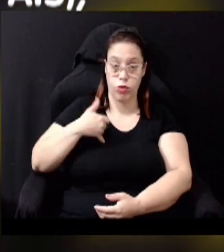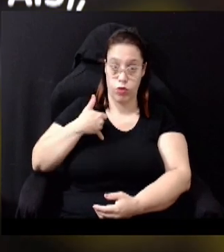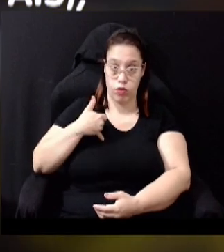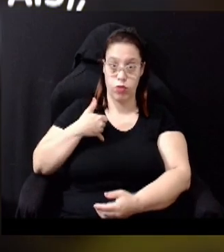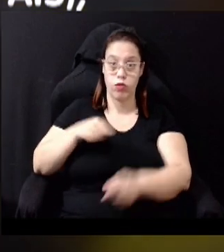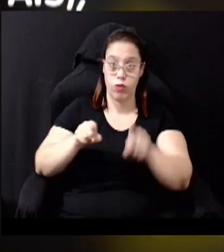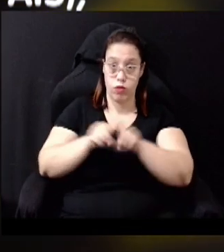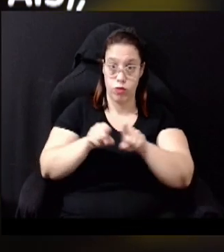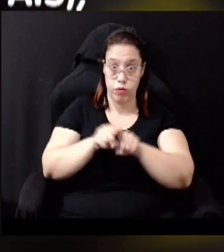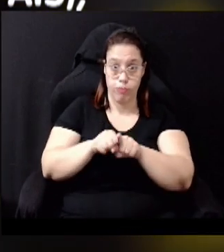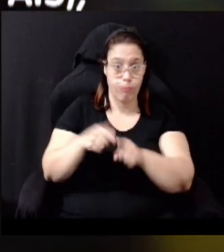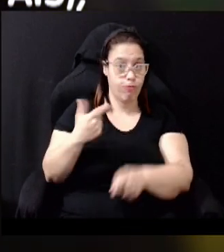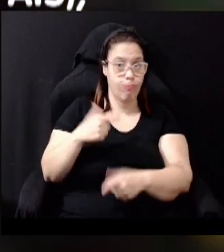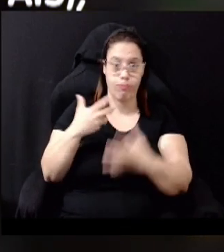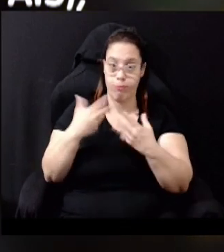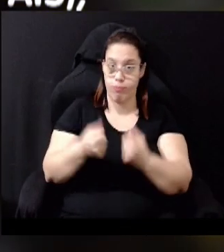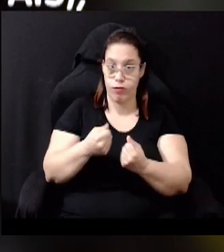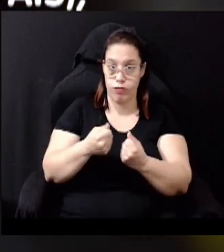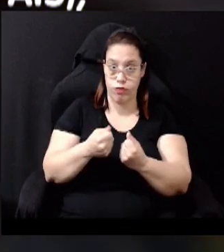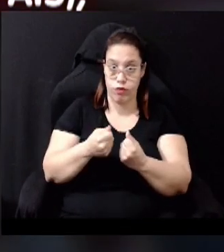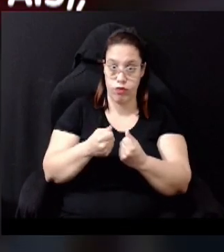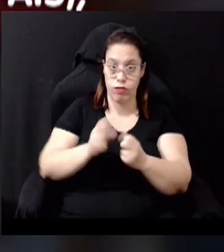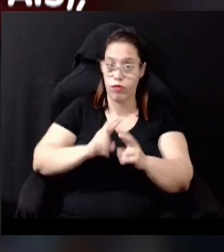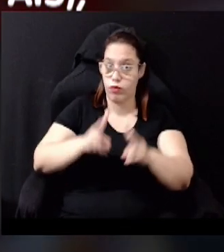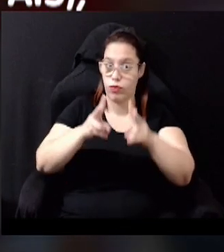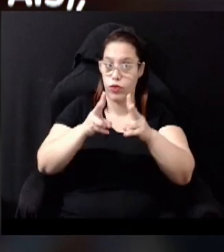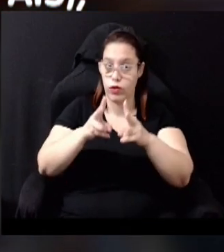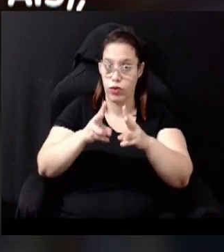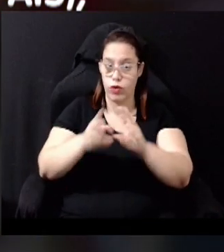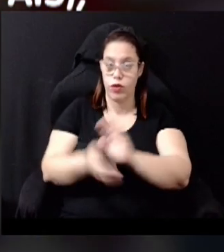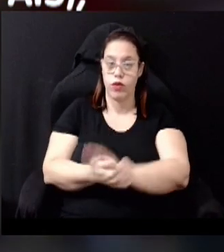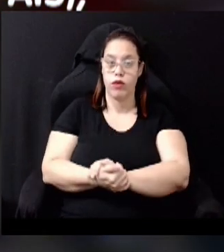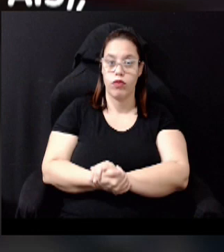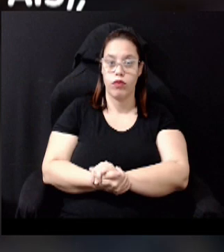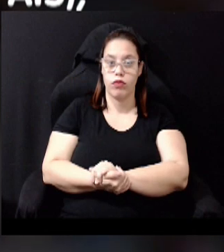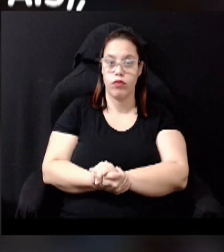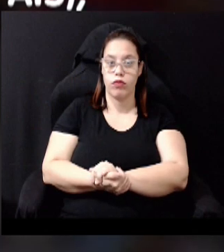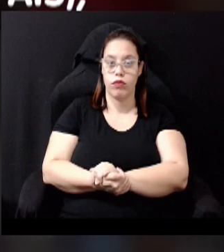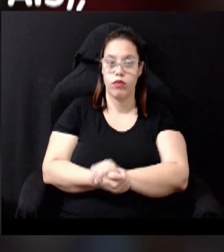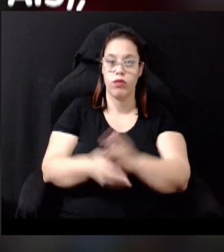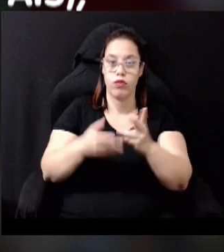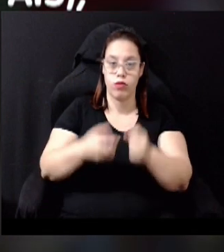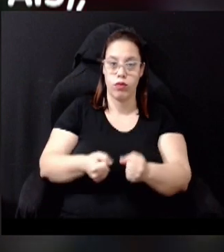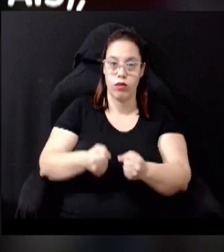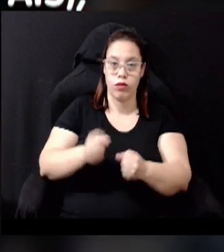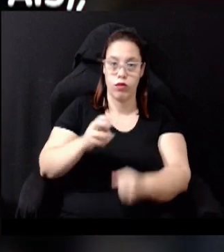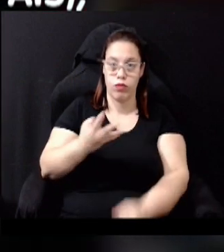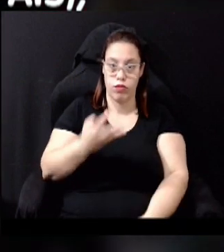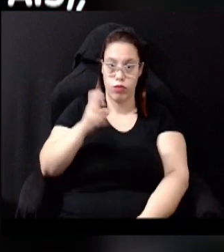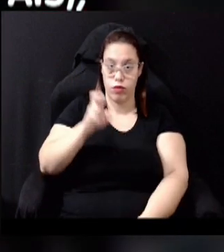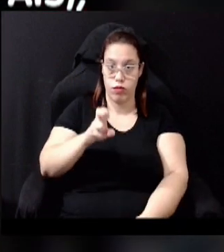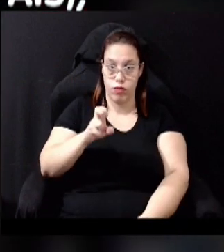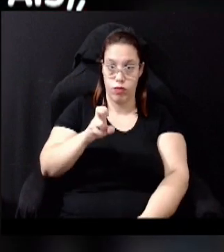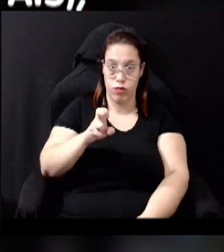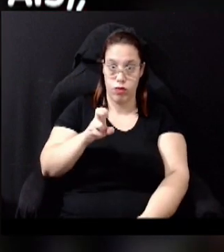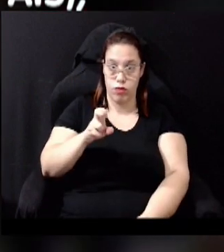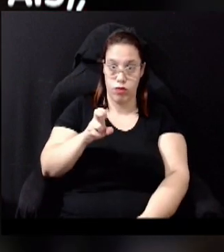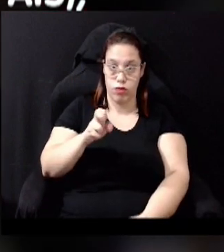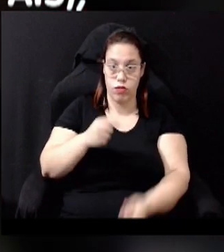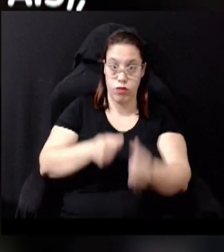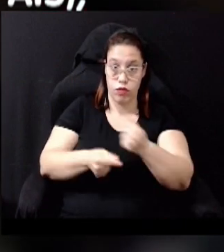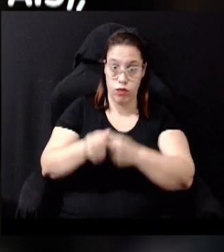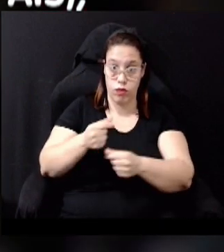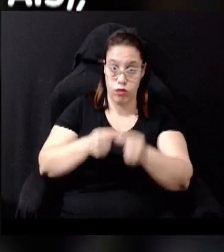ainda não recebem o benefício de prestação continuada. Elas recebem 45 unidades fiscais municipais,